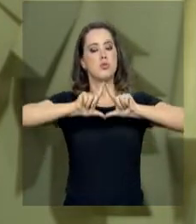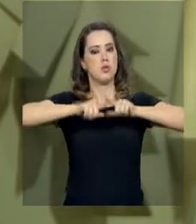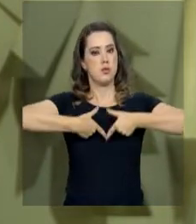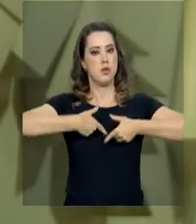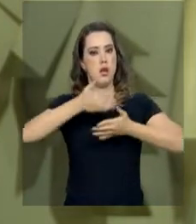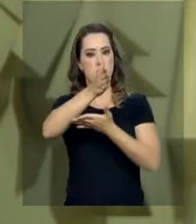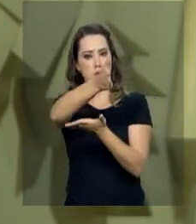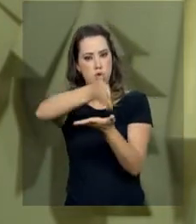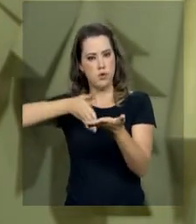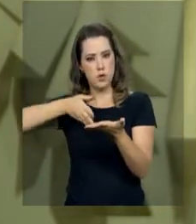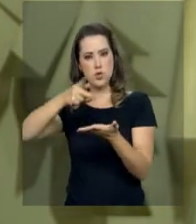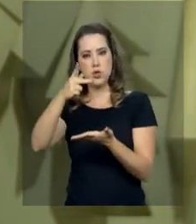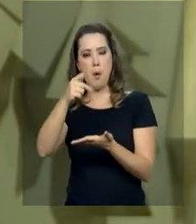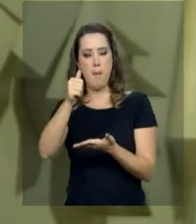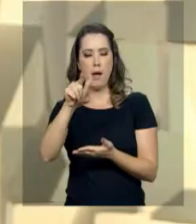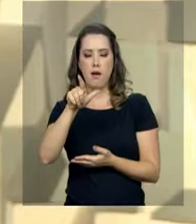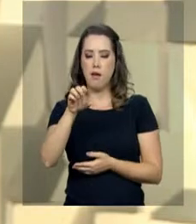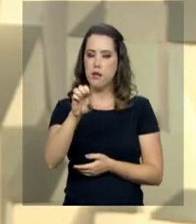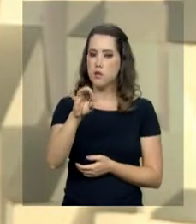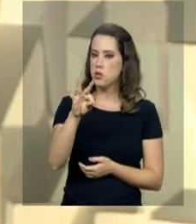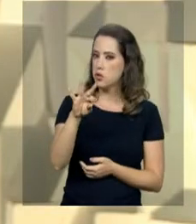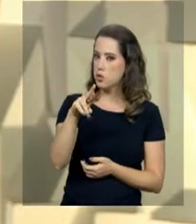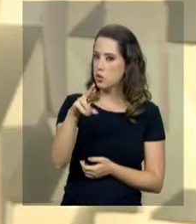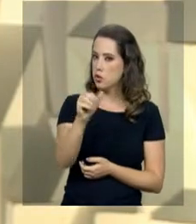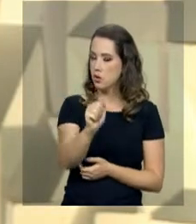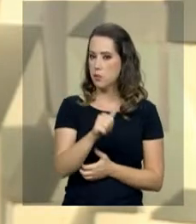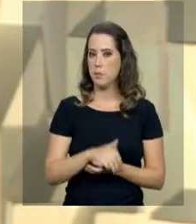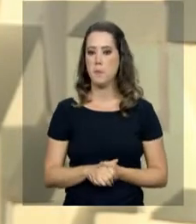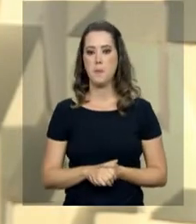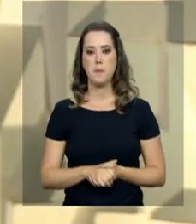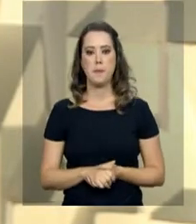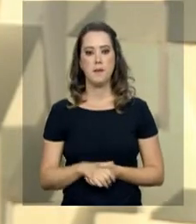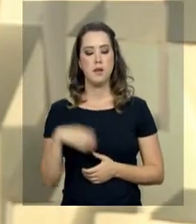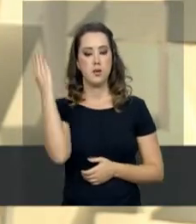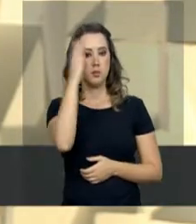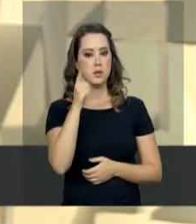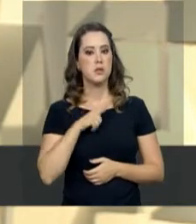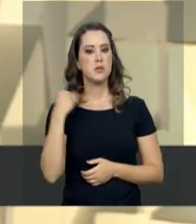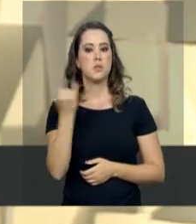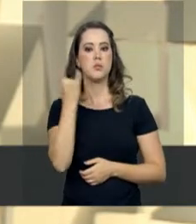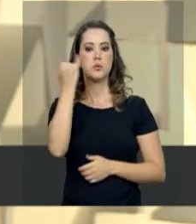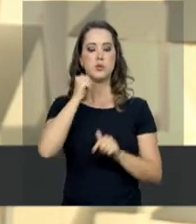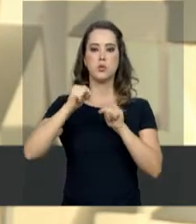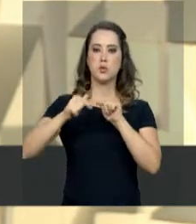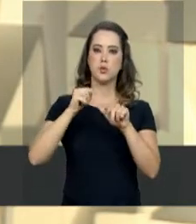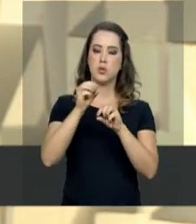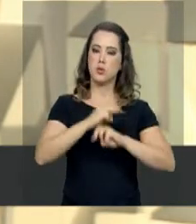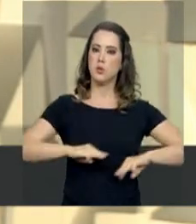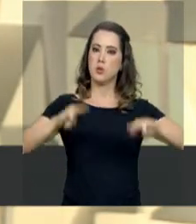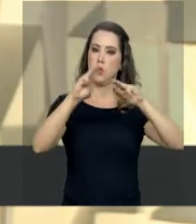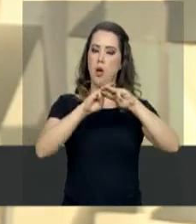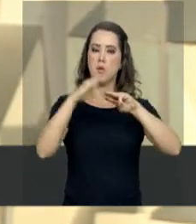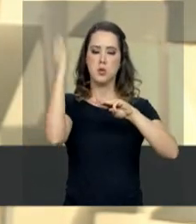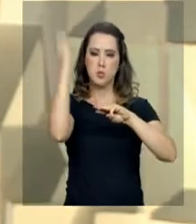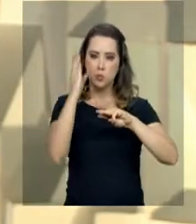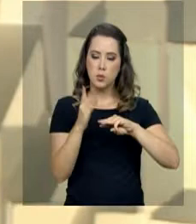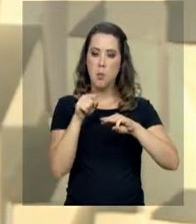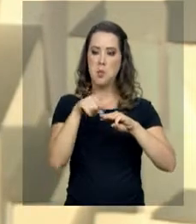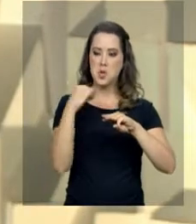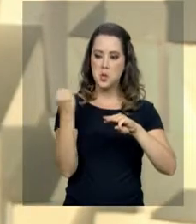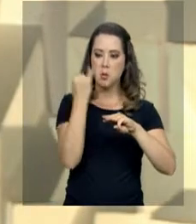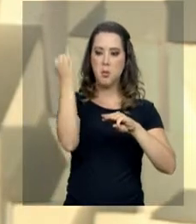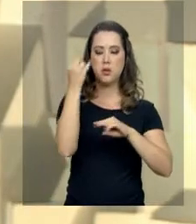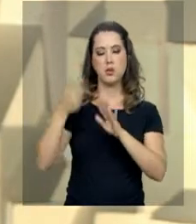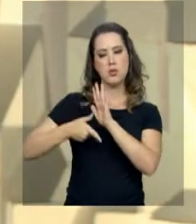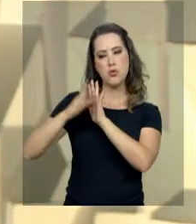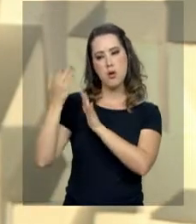da Palestina no Oriente Médio. O Brasil tem um papel relevante na ONU, isso é inegável, né? Entre os países emergentes na época, né,